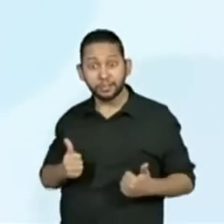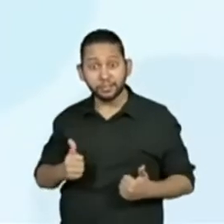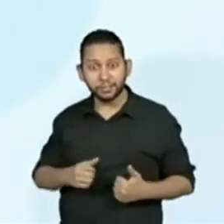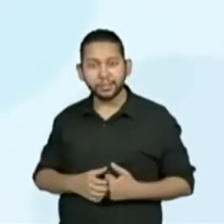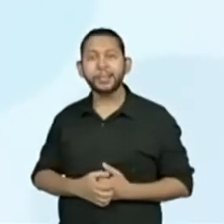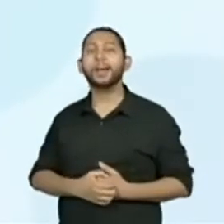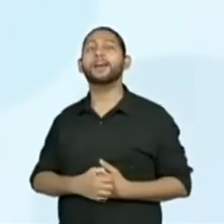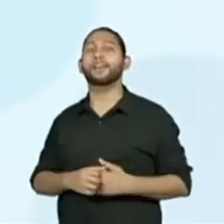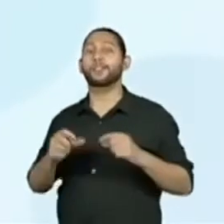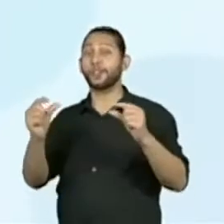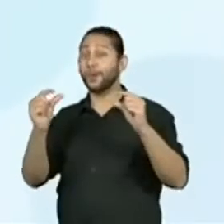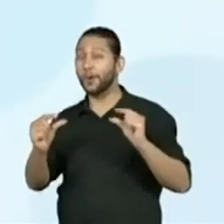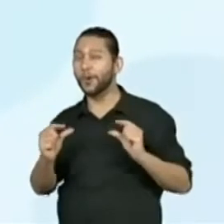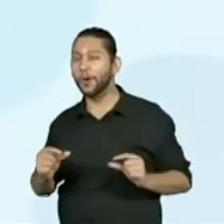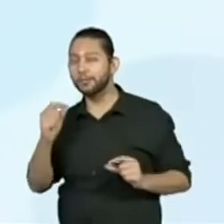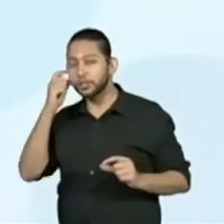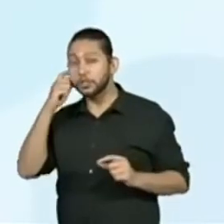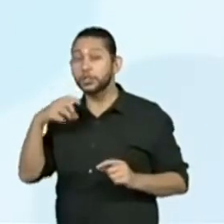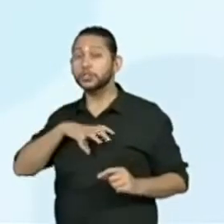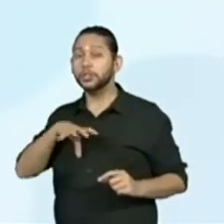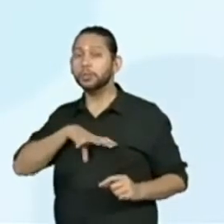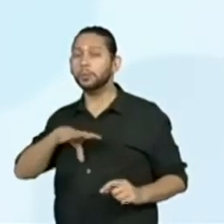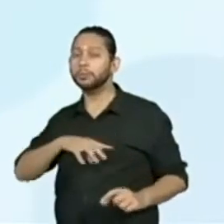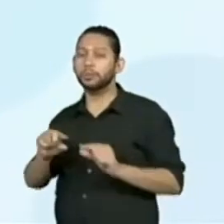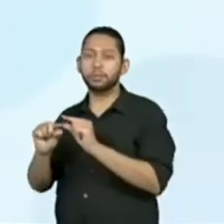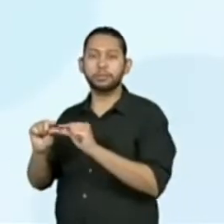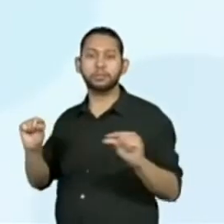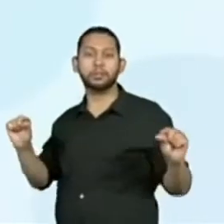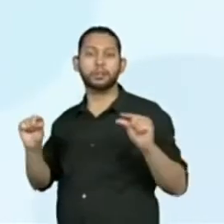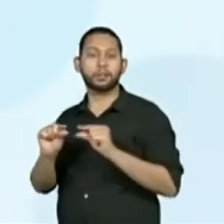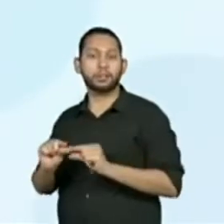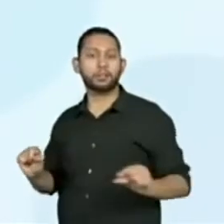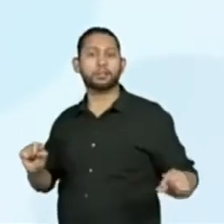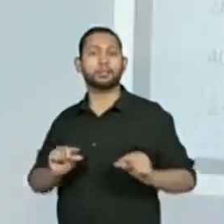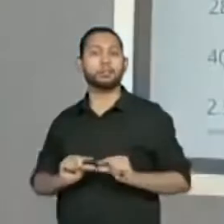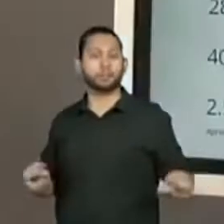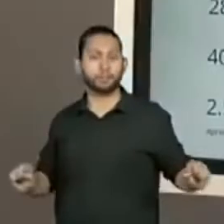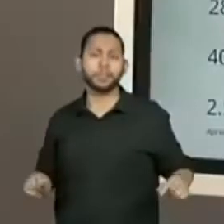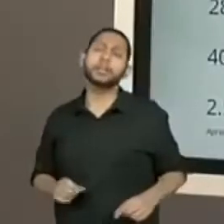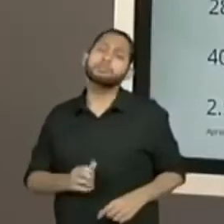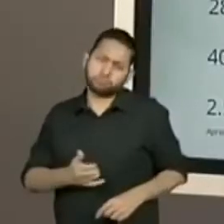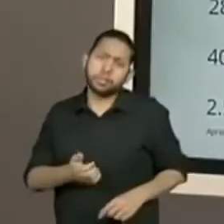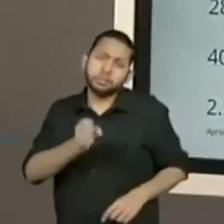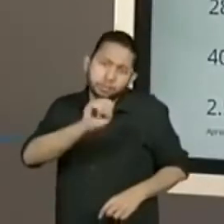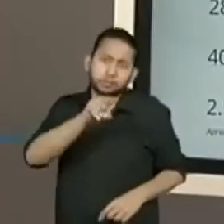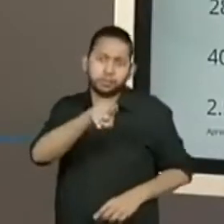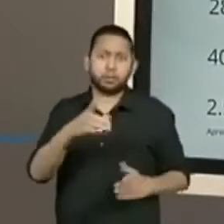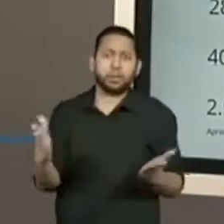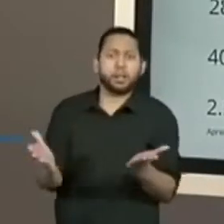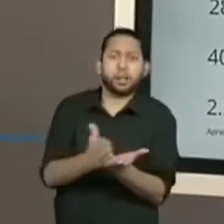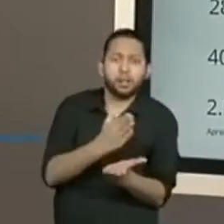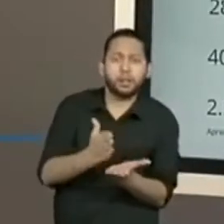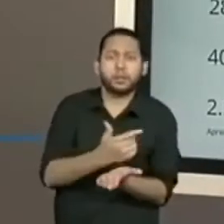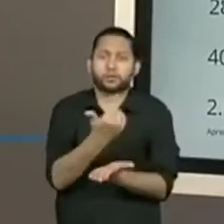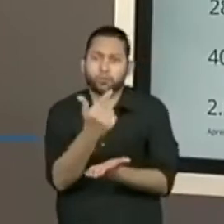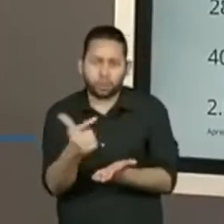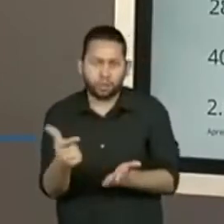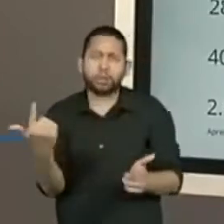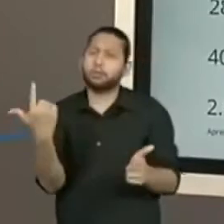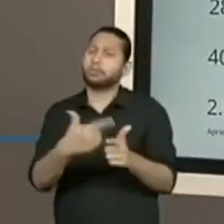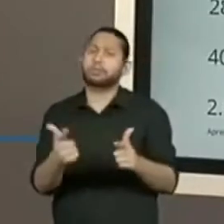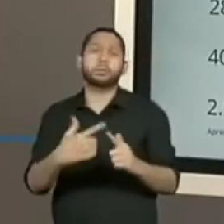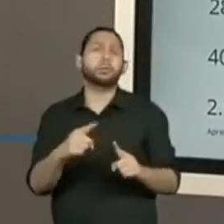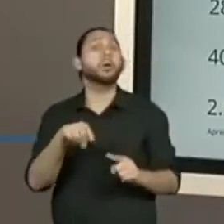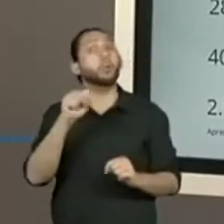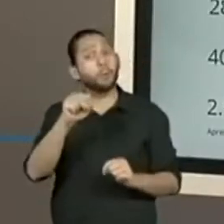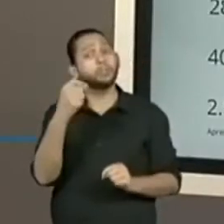entender, inclusive você. E quem não tem o material pode realizar essa atividade no caderno, certo? Por isso que eu falei que eu adaptei, só coloca o